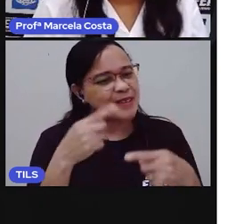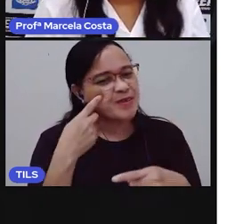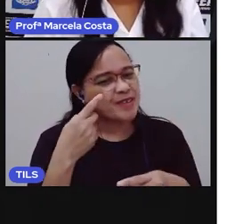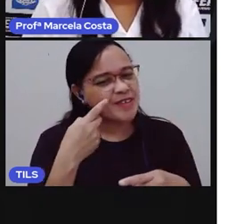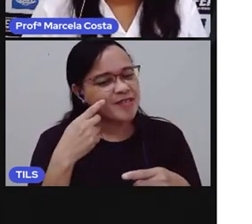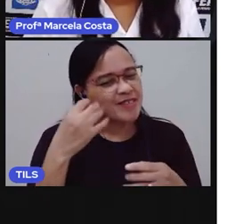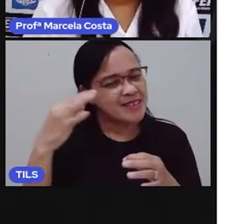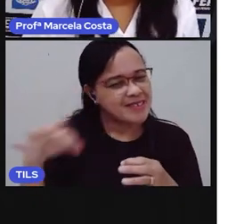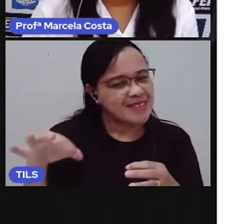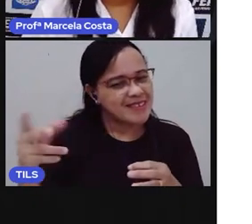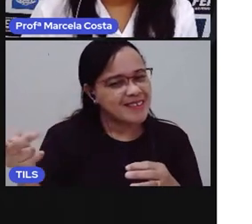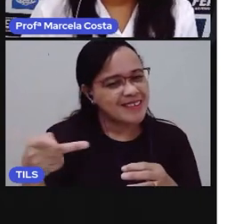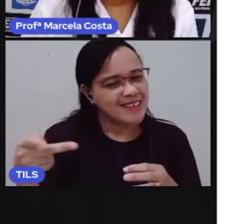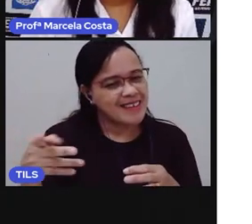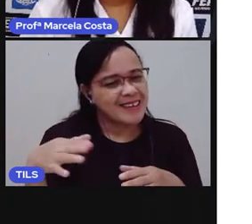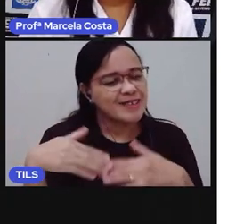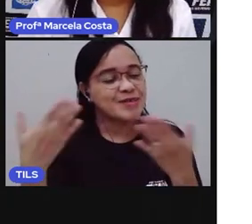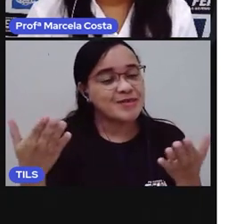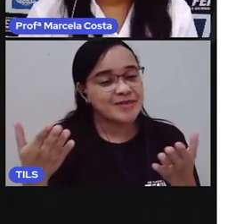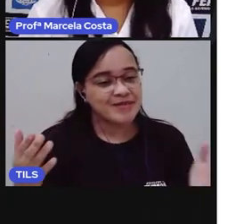errou.